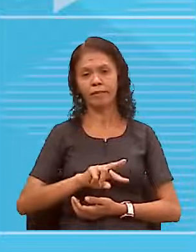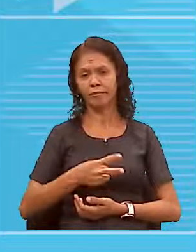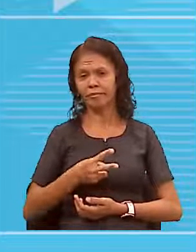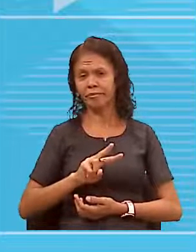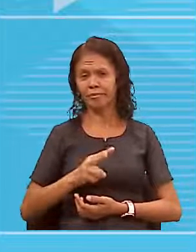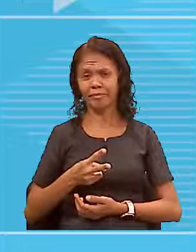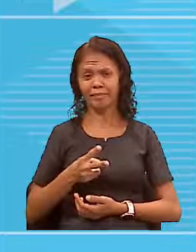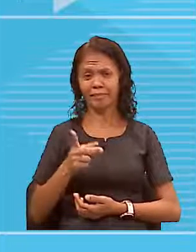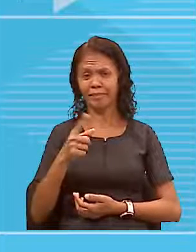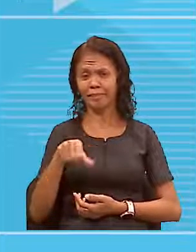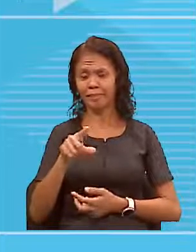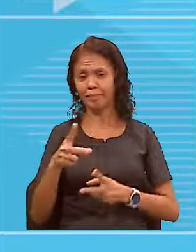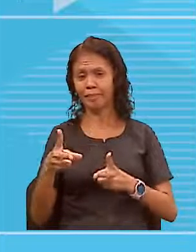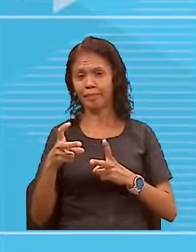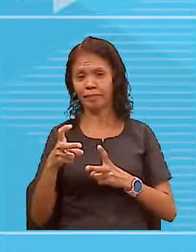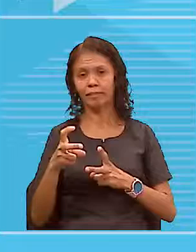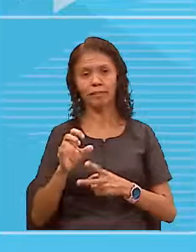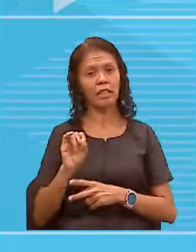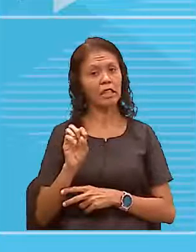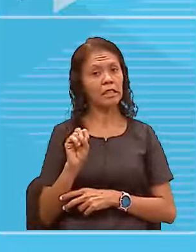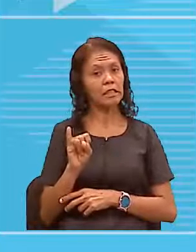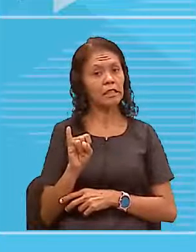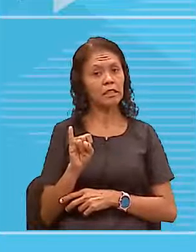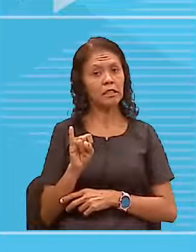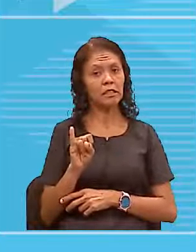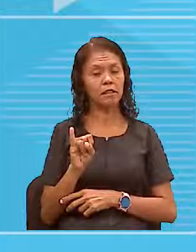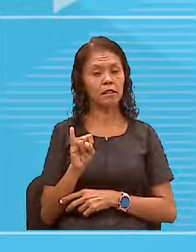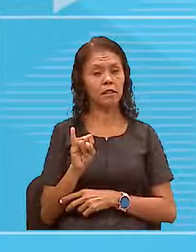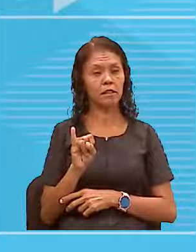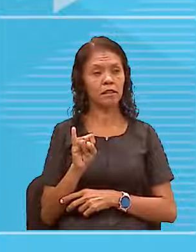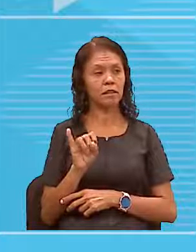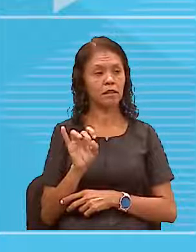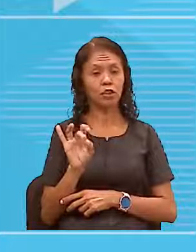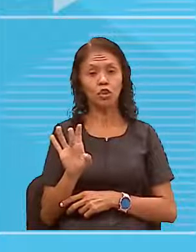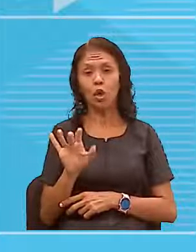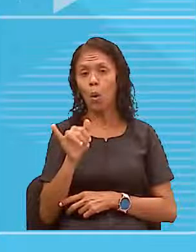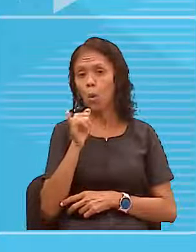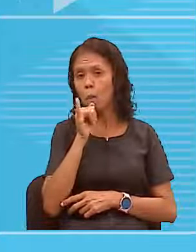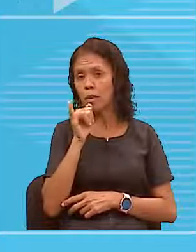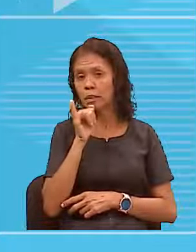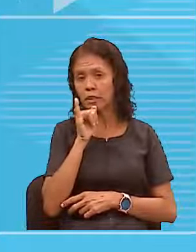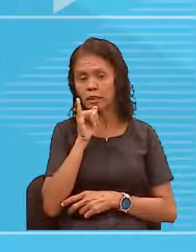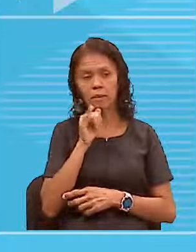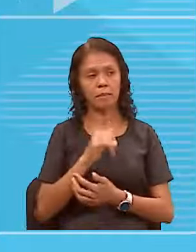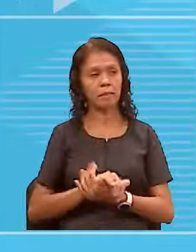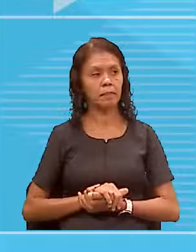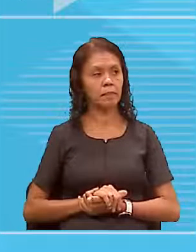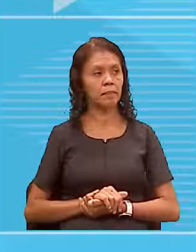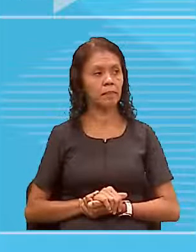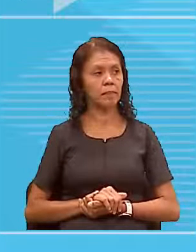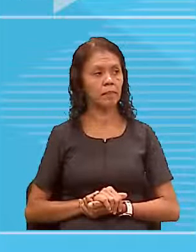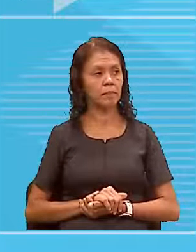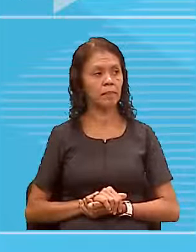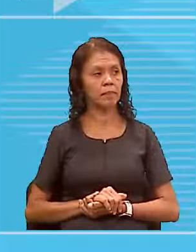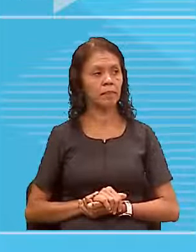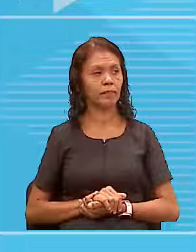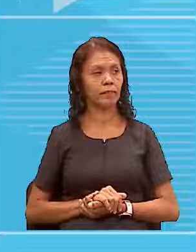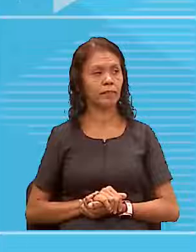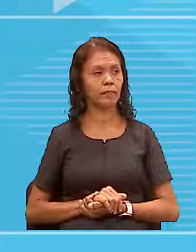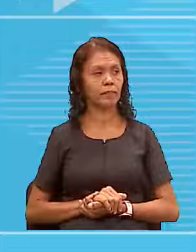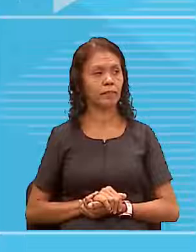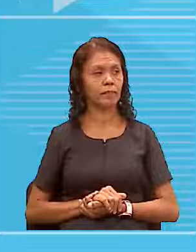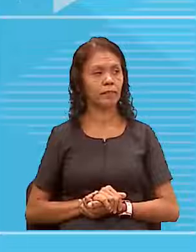Contrário, né? Só para a gente ter entendimento dessa situação. Qual foi a média